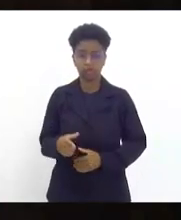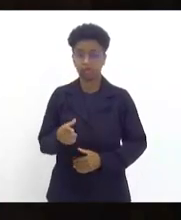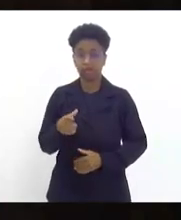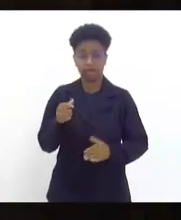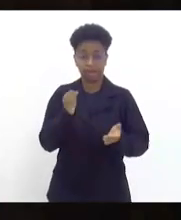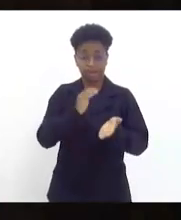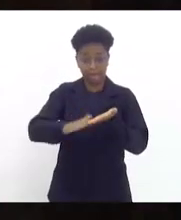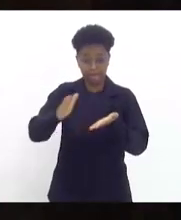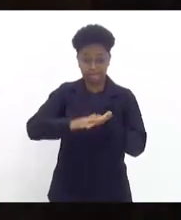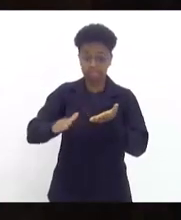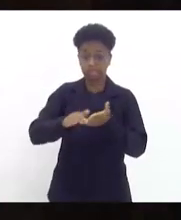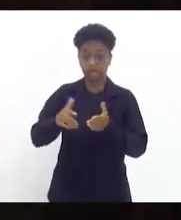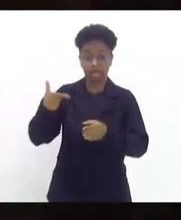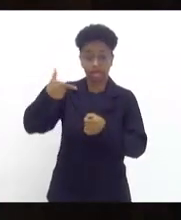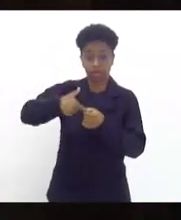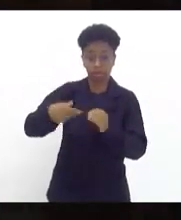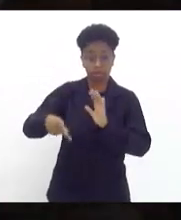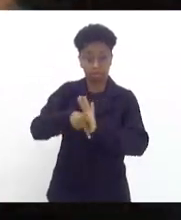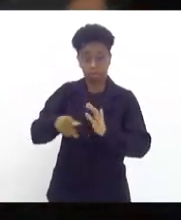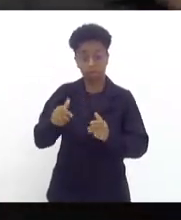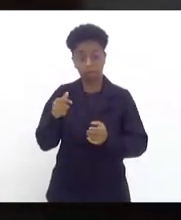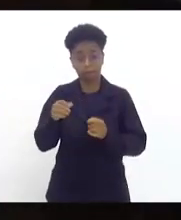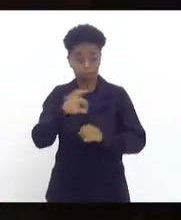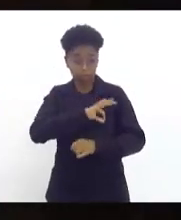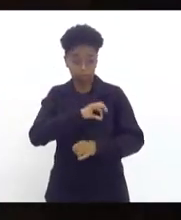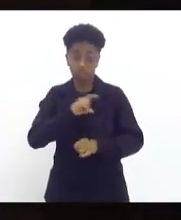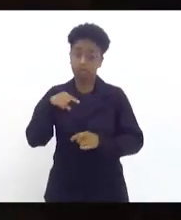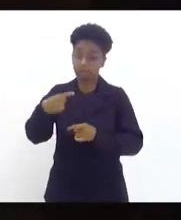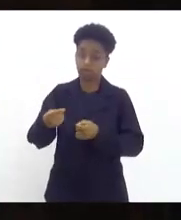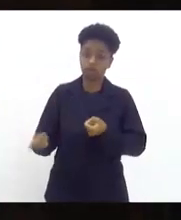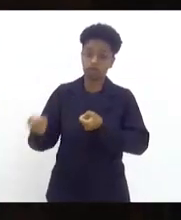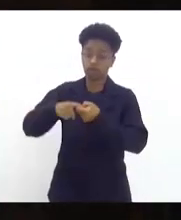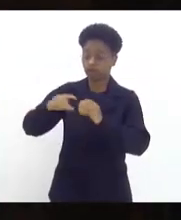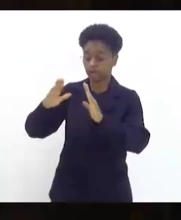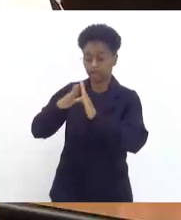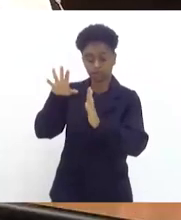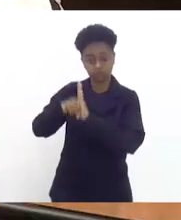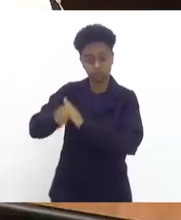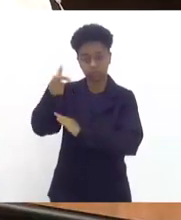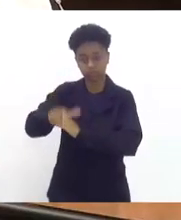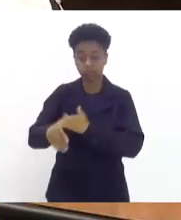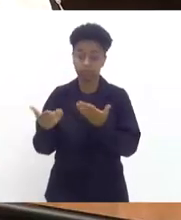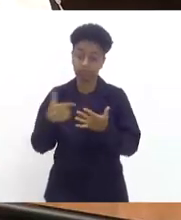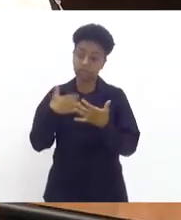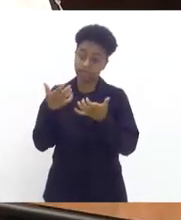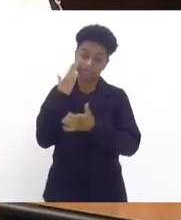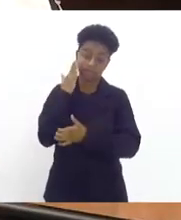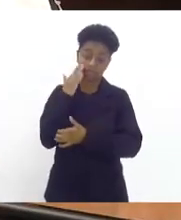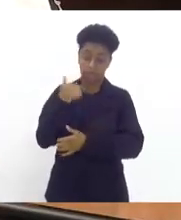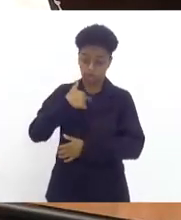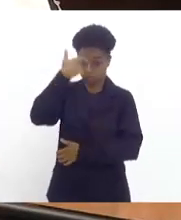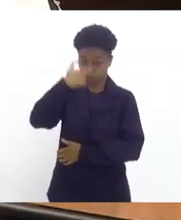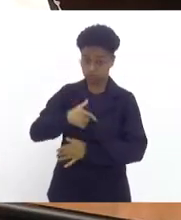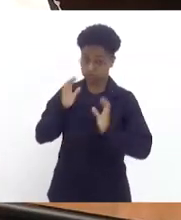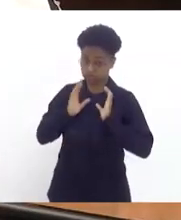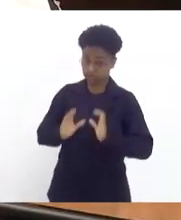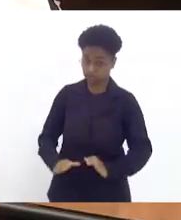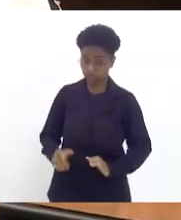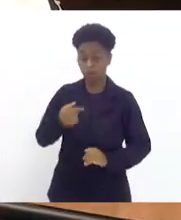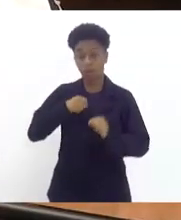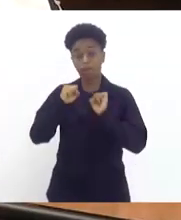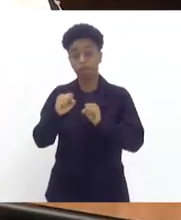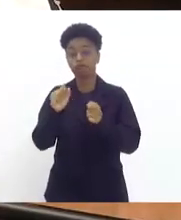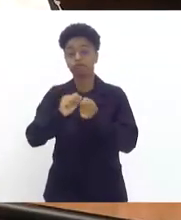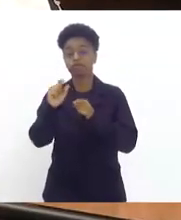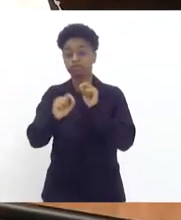combustível e volta para casa dele para te assaltar de novo Então é eu só queria saber isso eu enquanto cidadão o que que eu posso